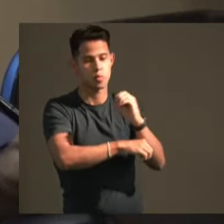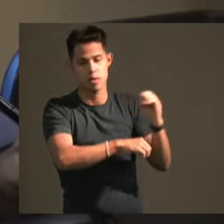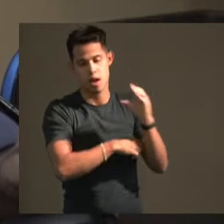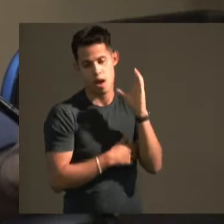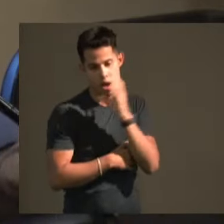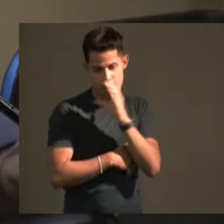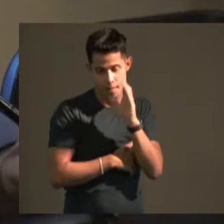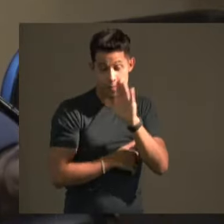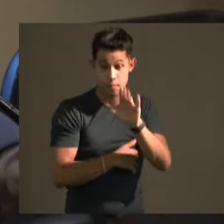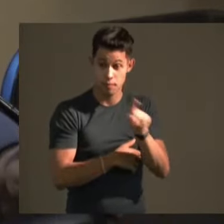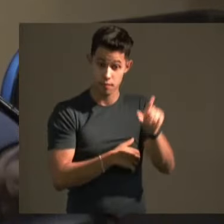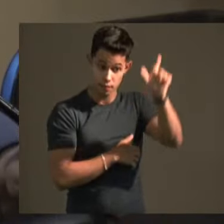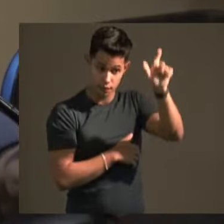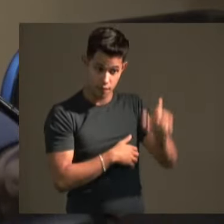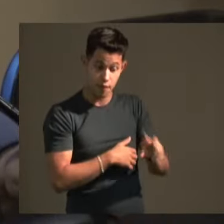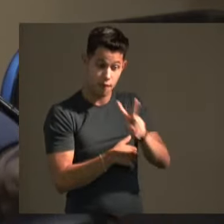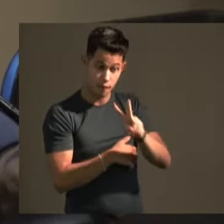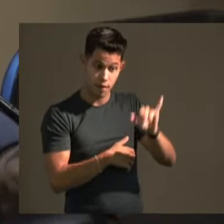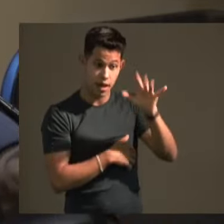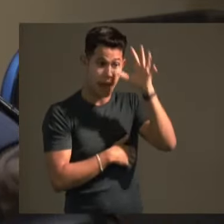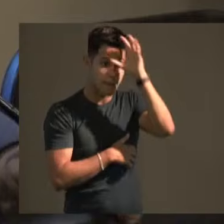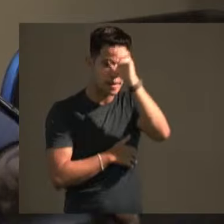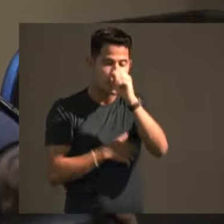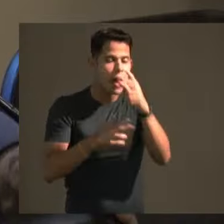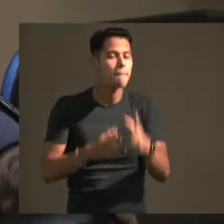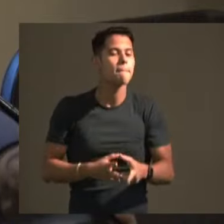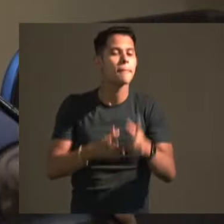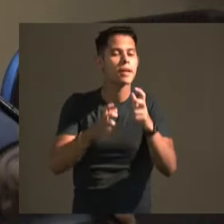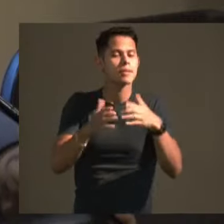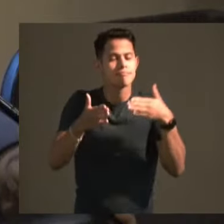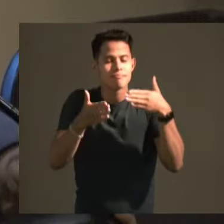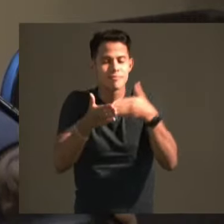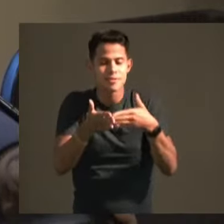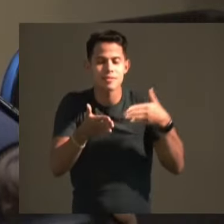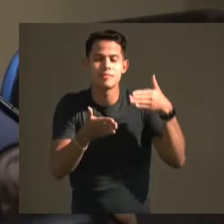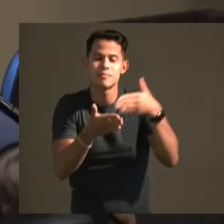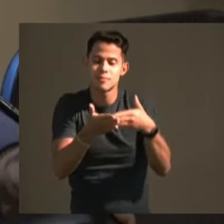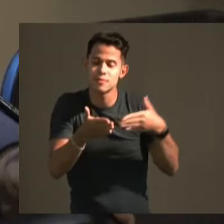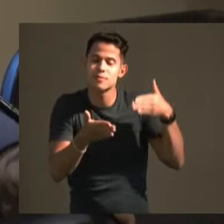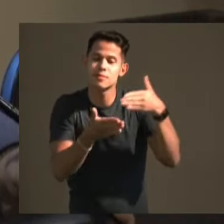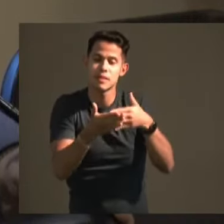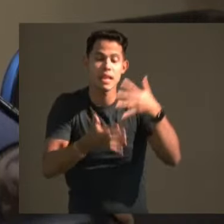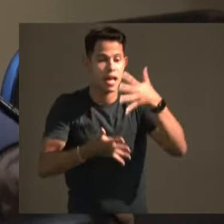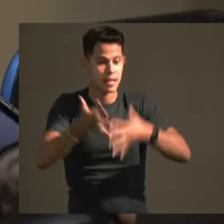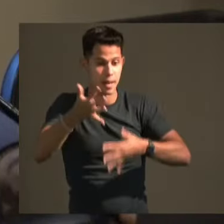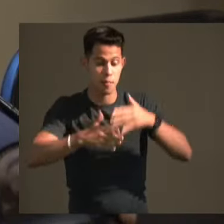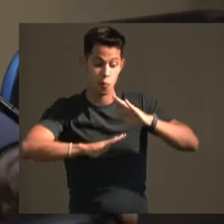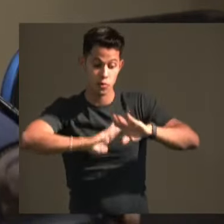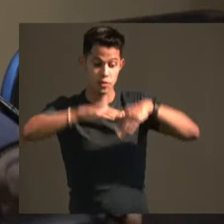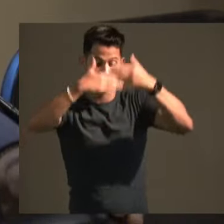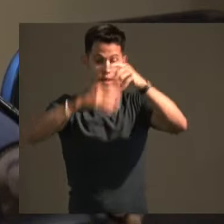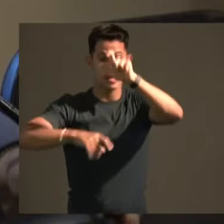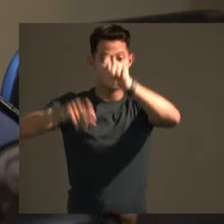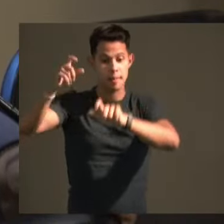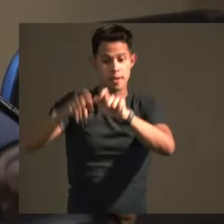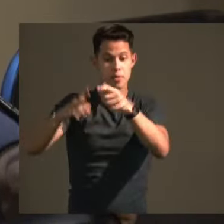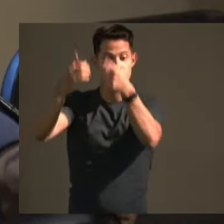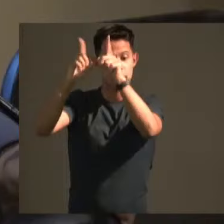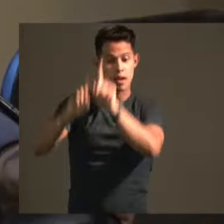a identificar as barreiras que impedem o desenvolvimento da pessoa com deficiência numa